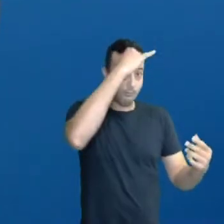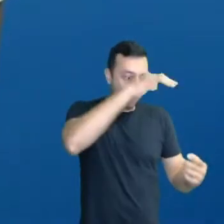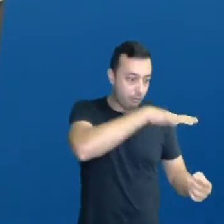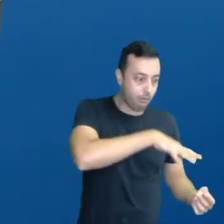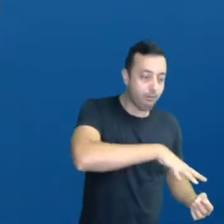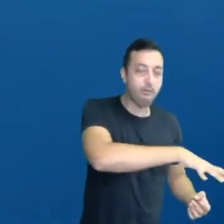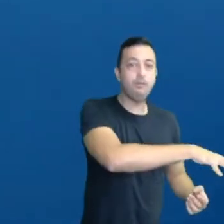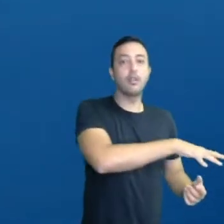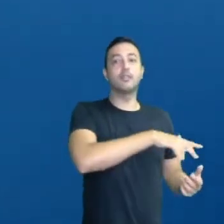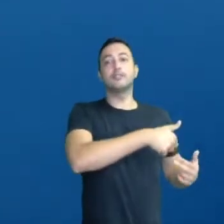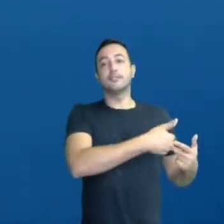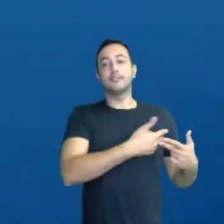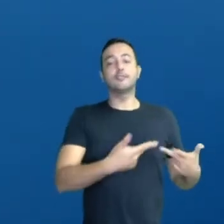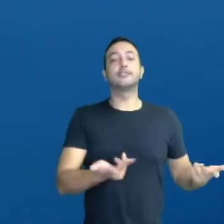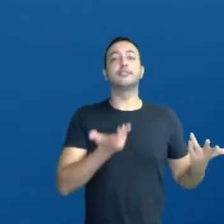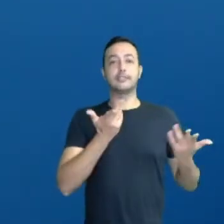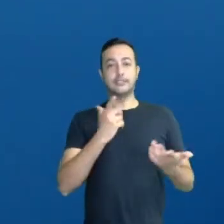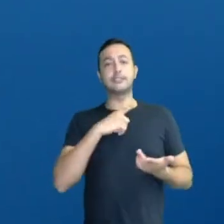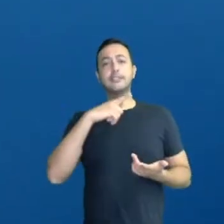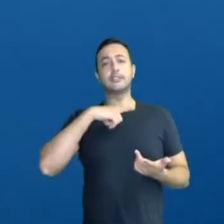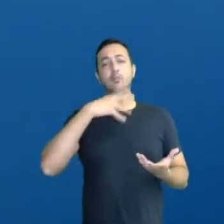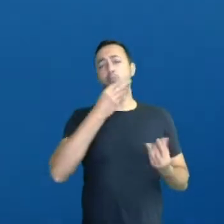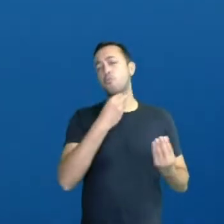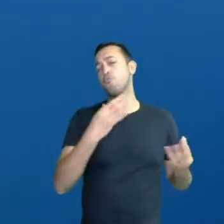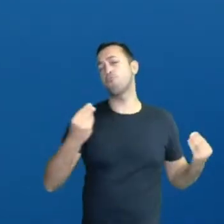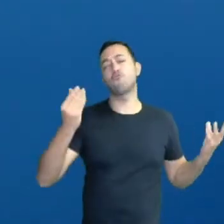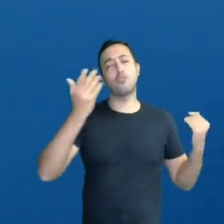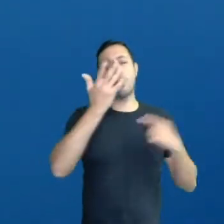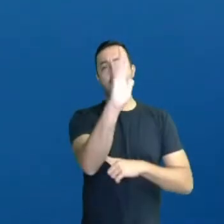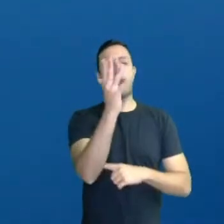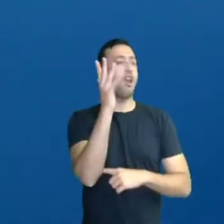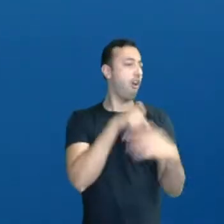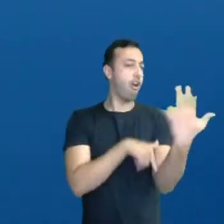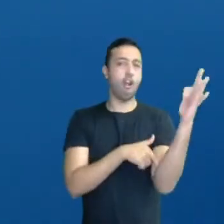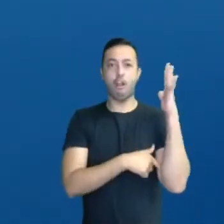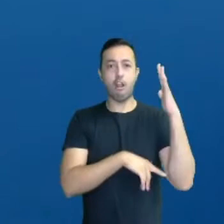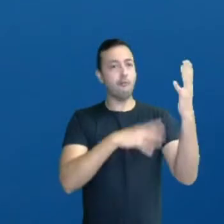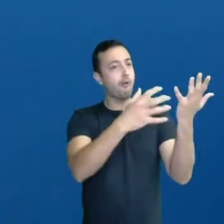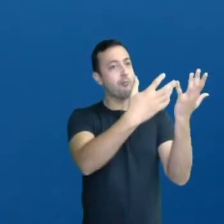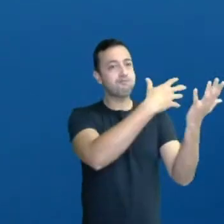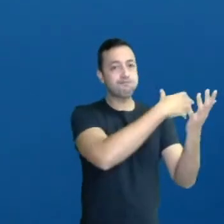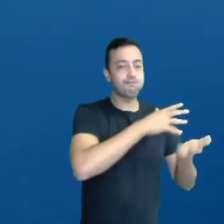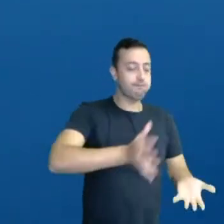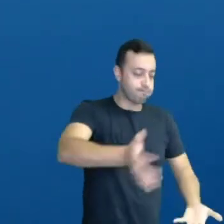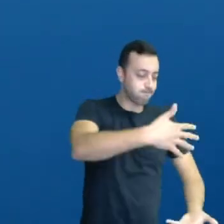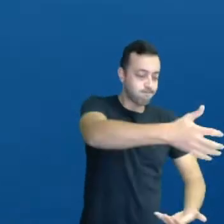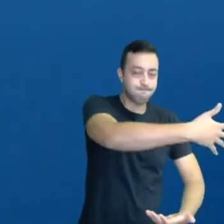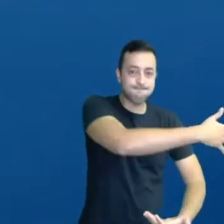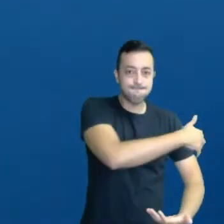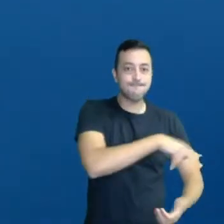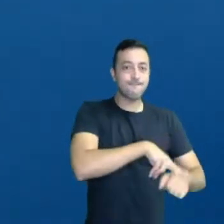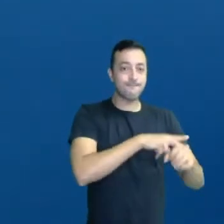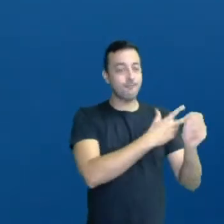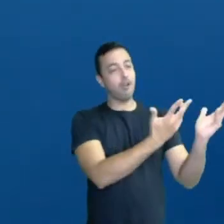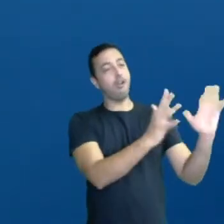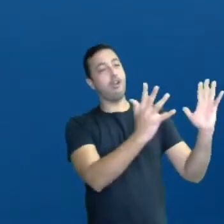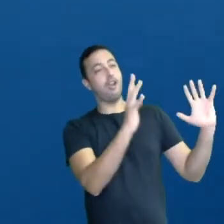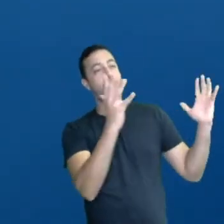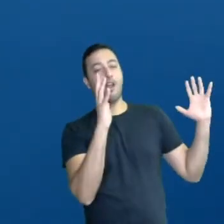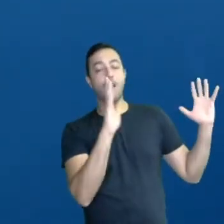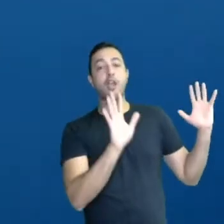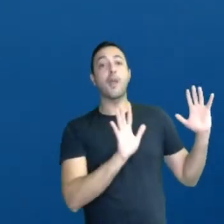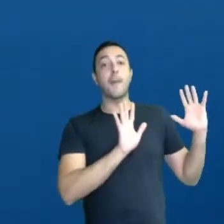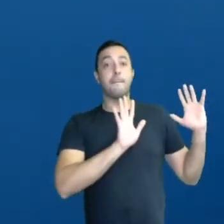É um local onde a gente vê muitos sítios, fazendas e plantações. Uma área mais verde, tá? Mas